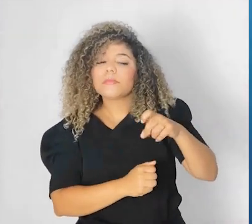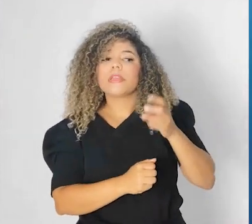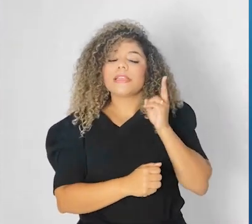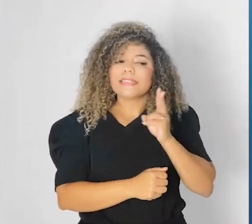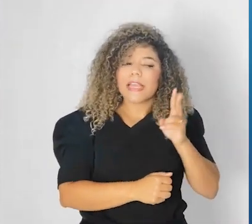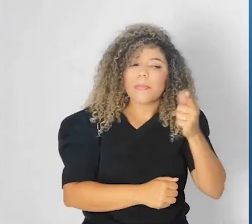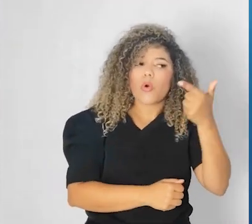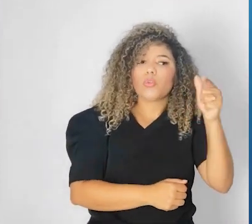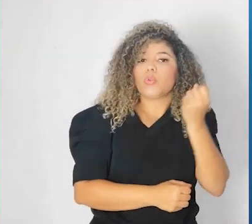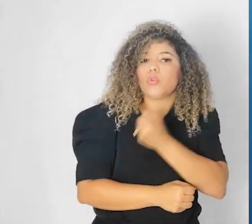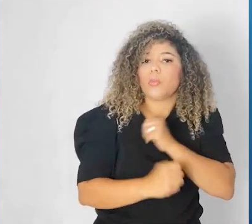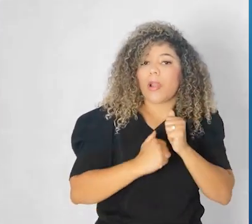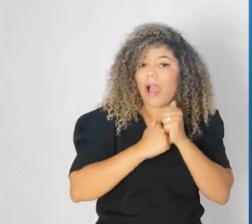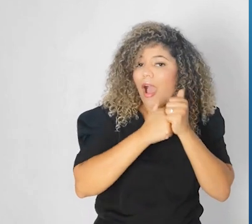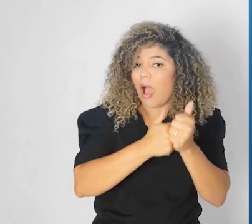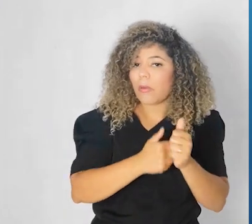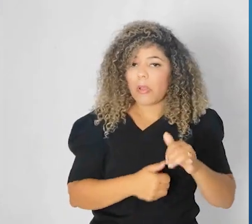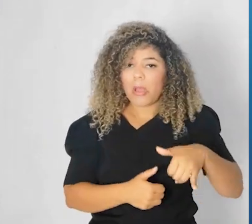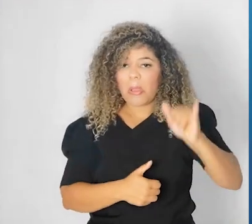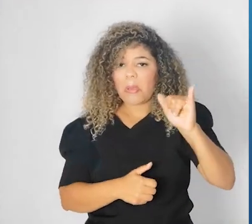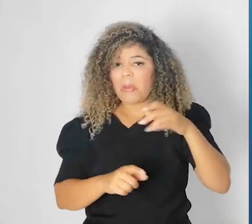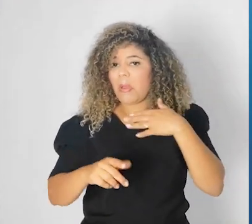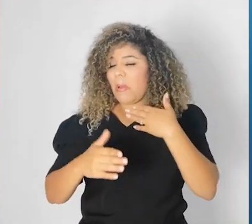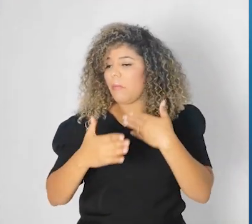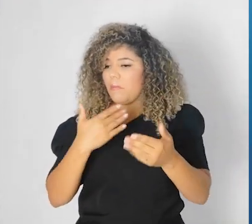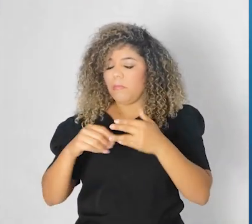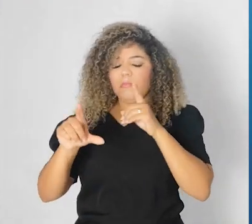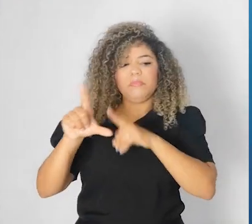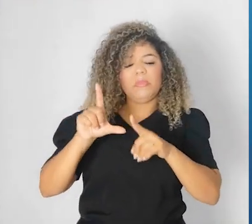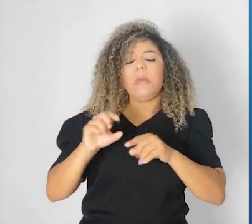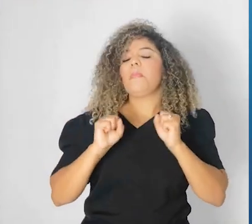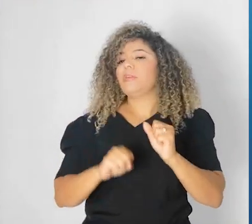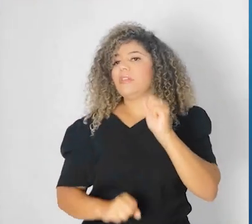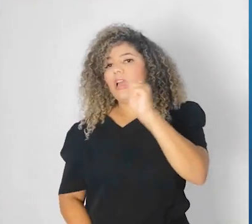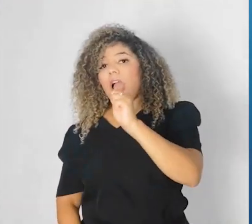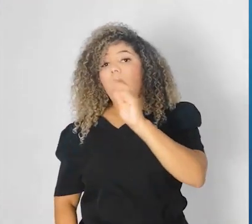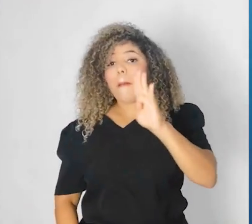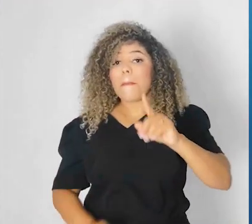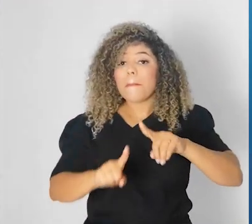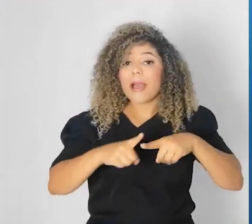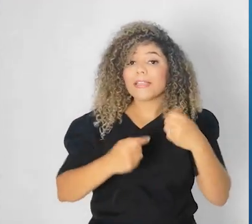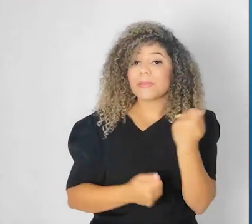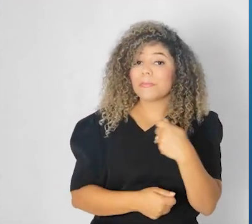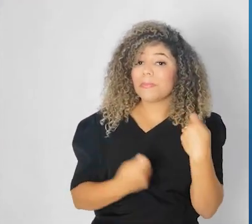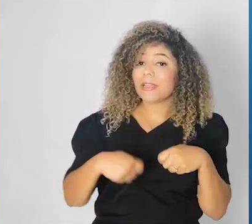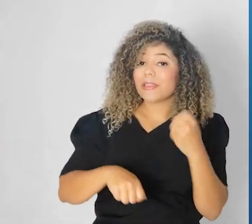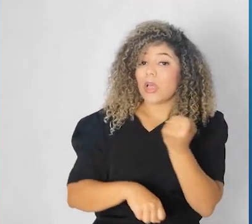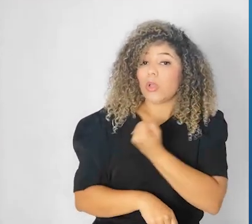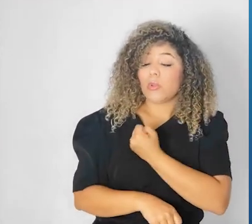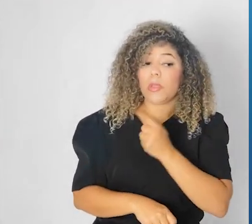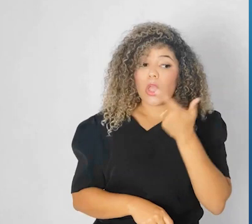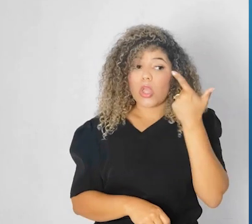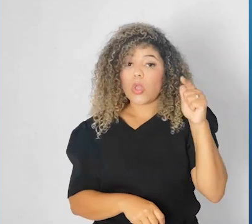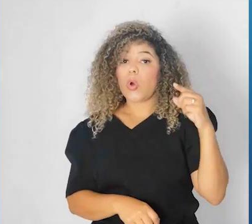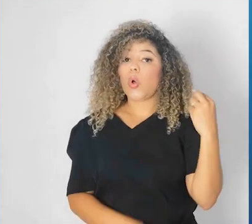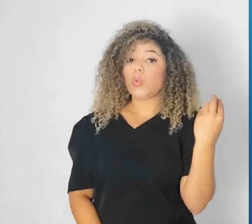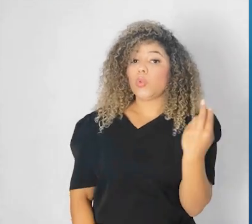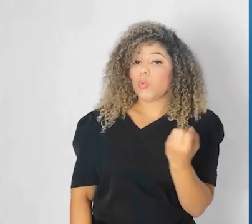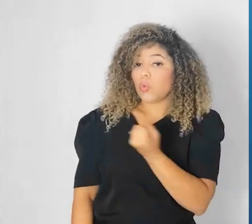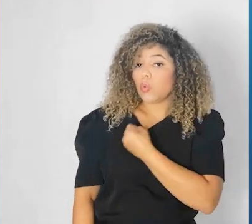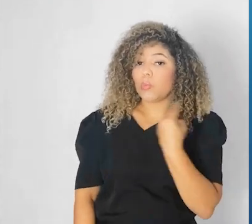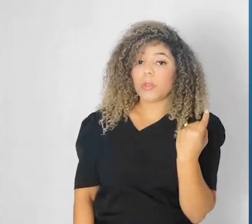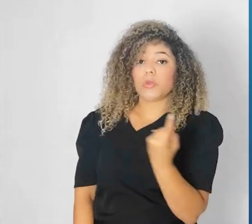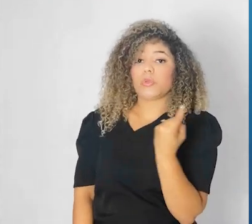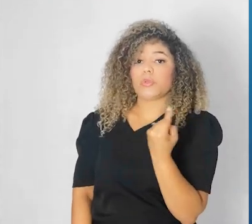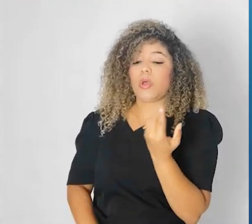certo? Ou qualquer outra letra, né? Pode ser A, B, mas tem que ter esses números e um outro número isolado, sozinho, né? Isso aí que vai